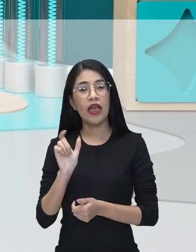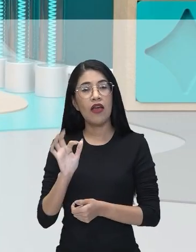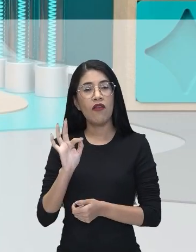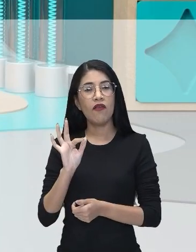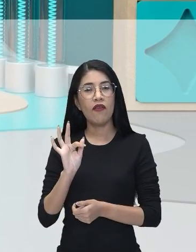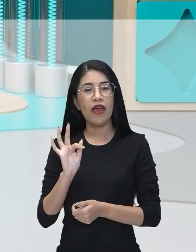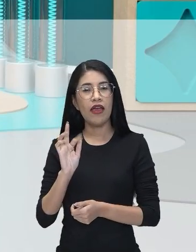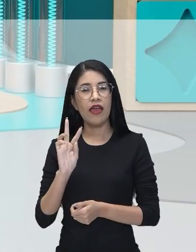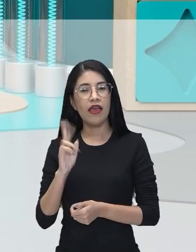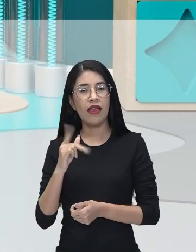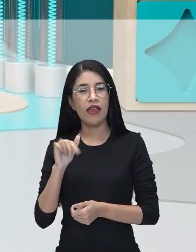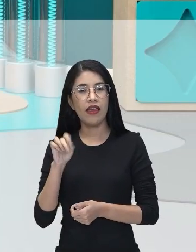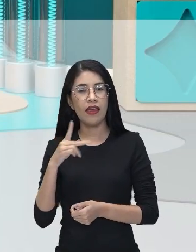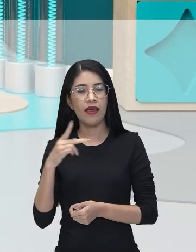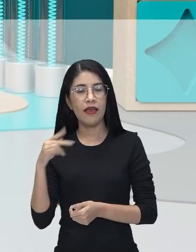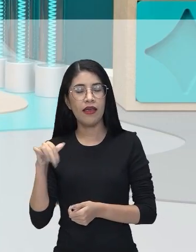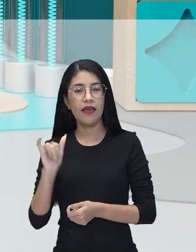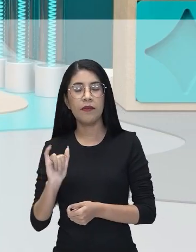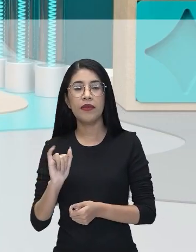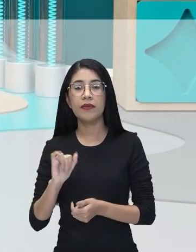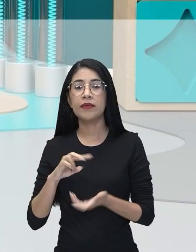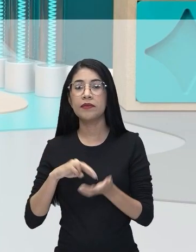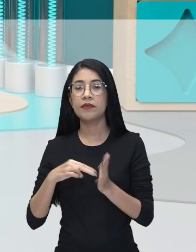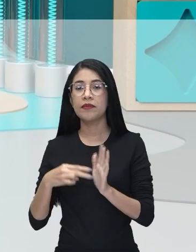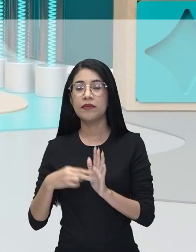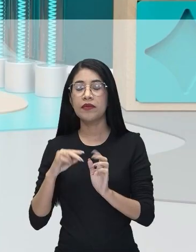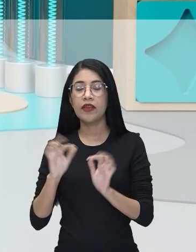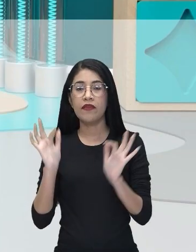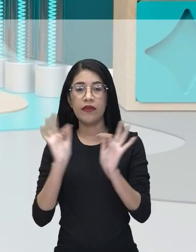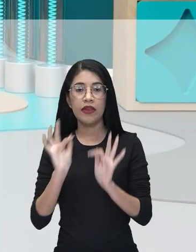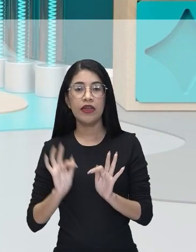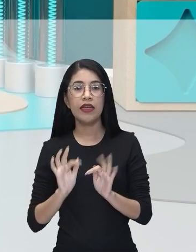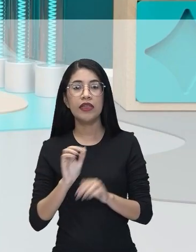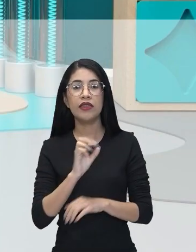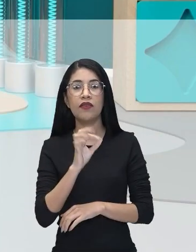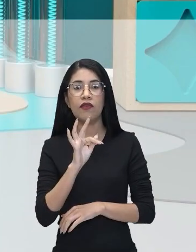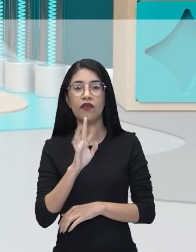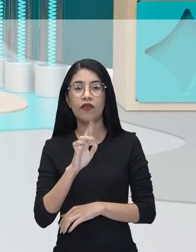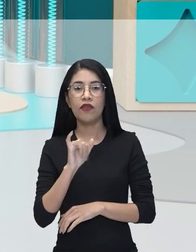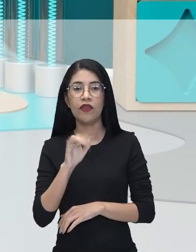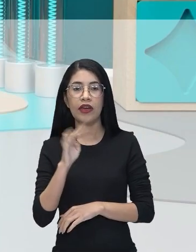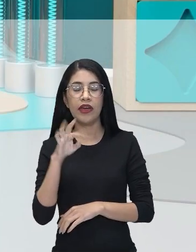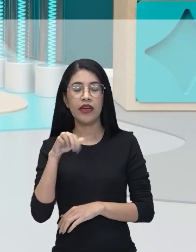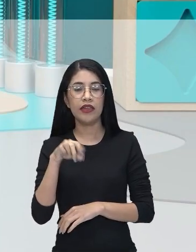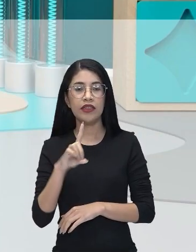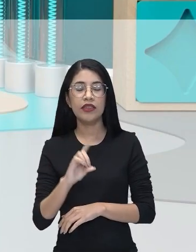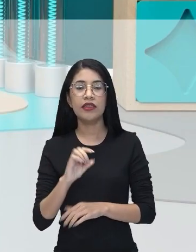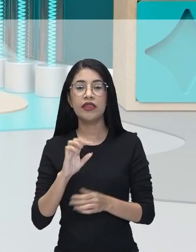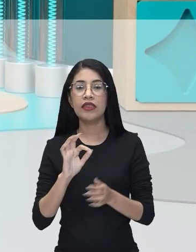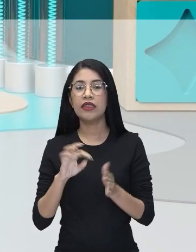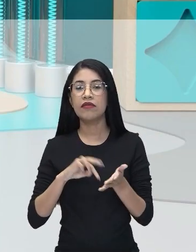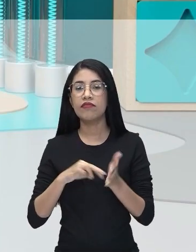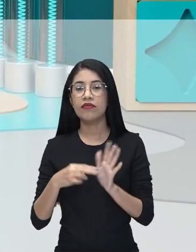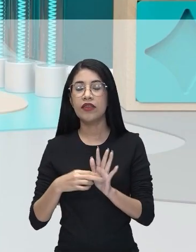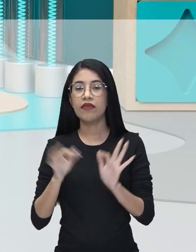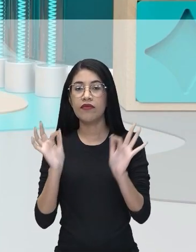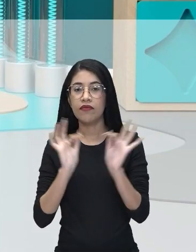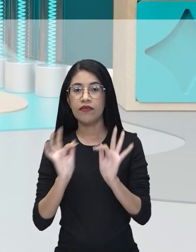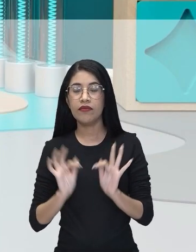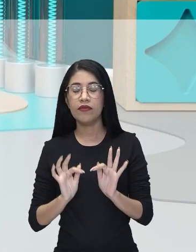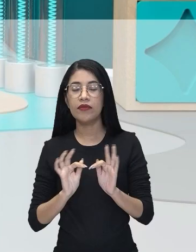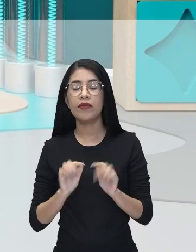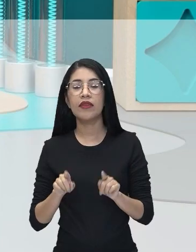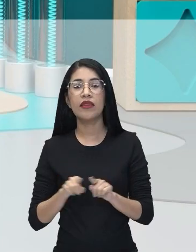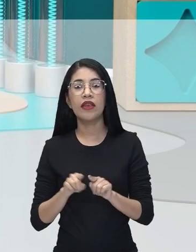conhecem, friend, que significa amigo ou amiga, o happy, que quer dizer feliz, mas quando eu